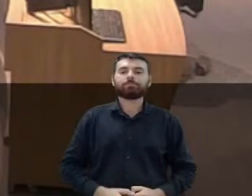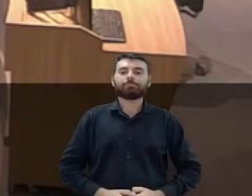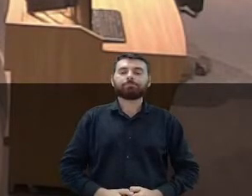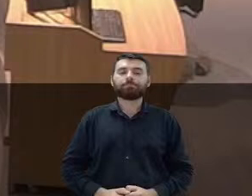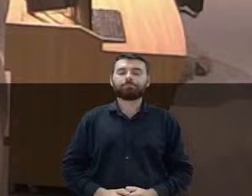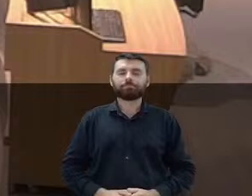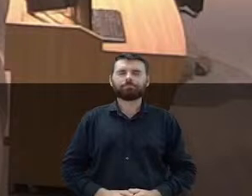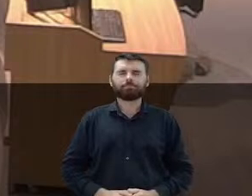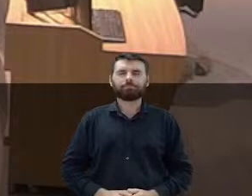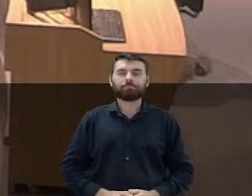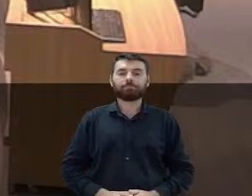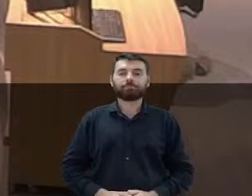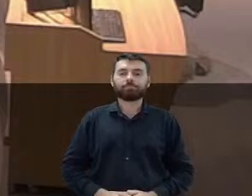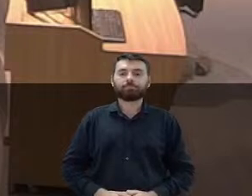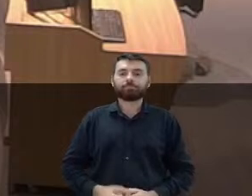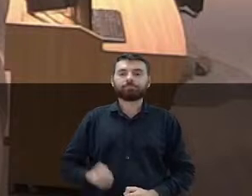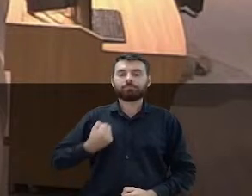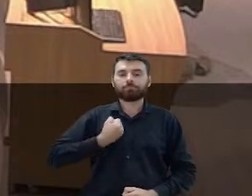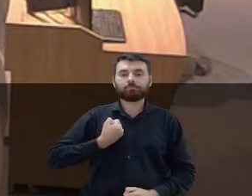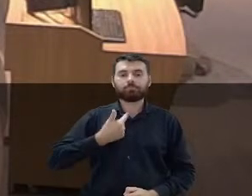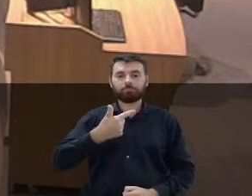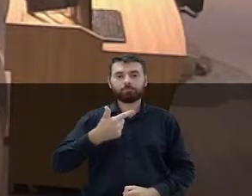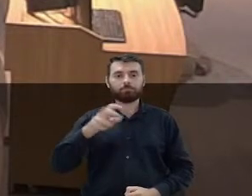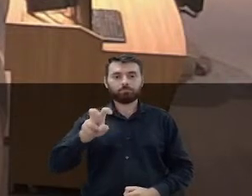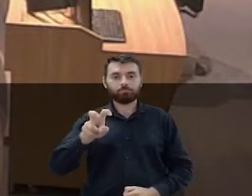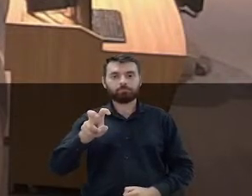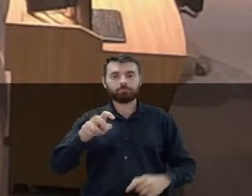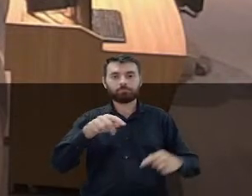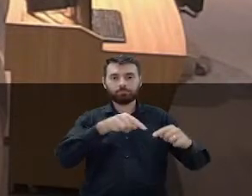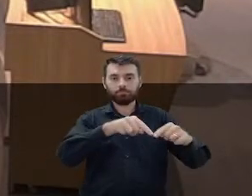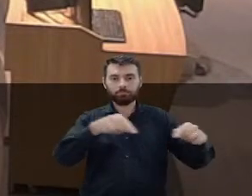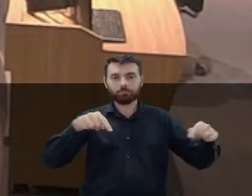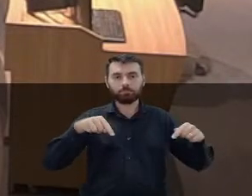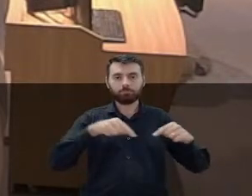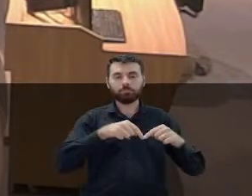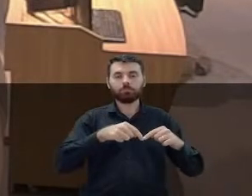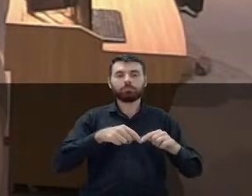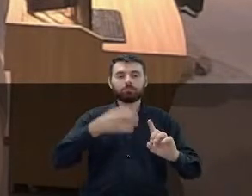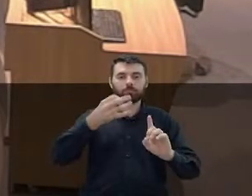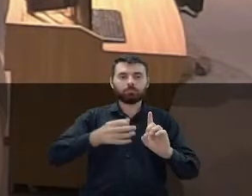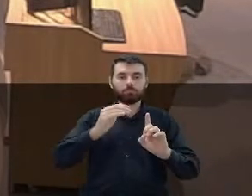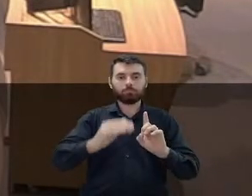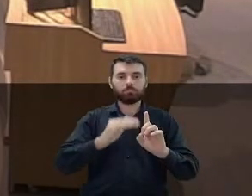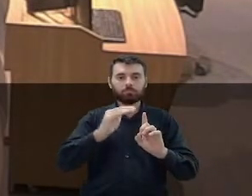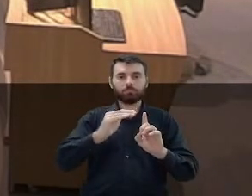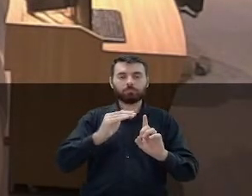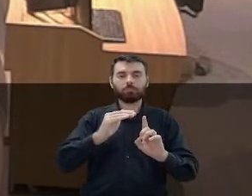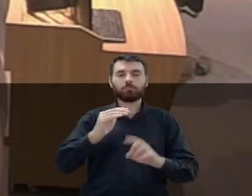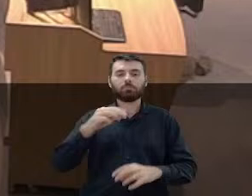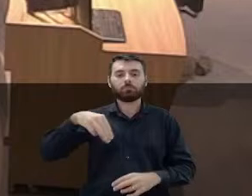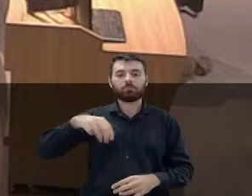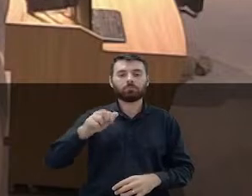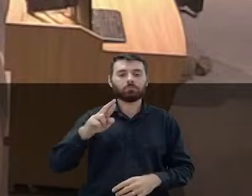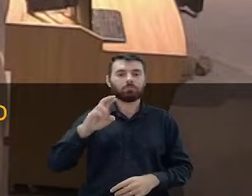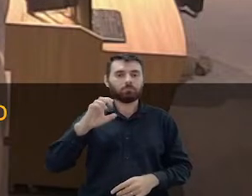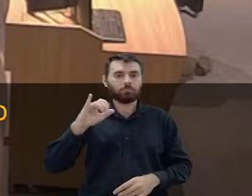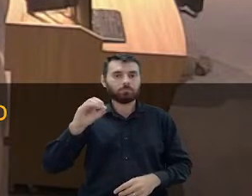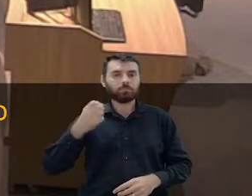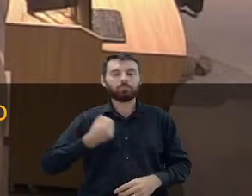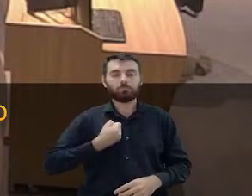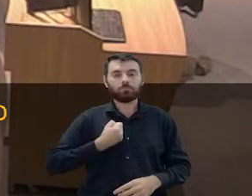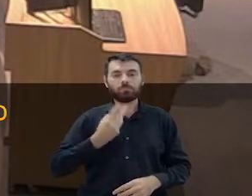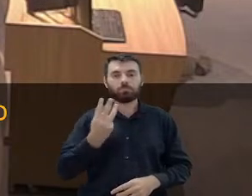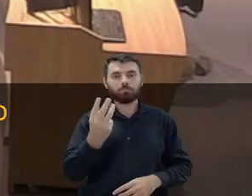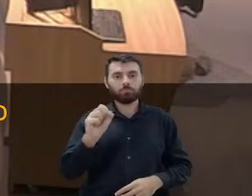Obrigado. Número 25 da ordem, número 38 da sala do desembargador. Márcio Vasques Tibau de